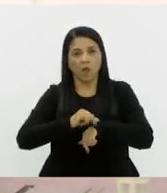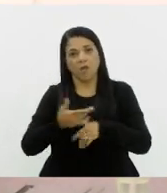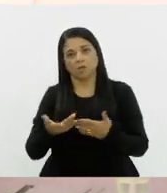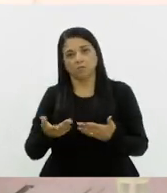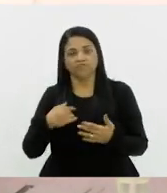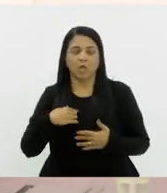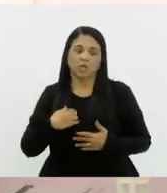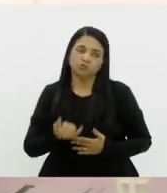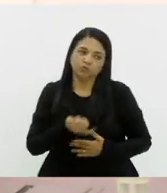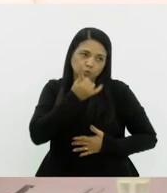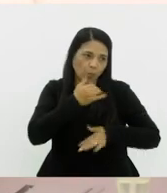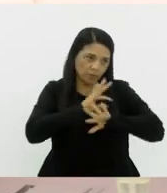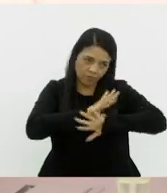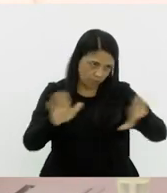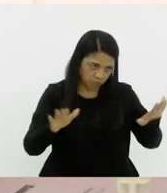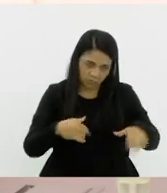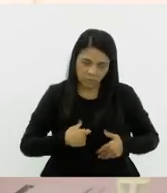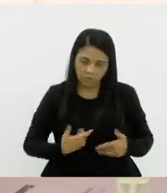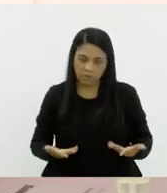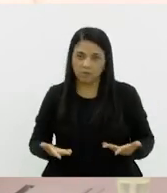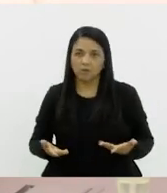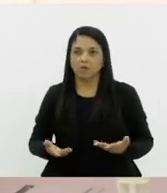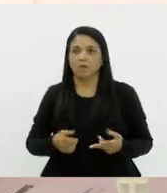não comentar. Continuando. A outra,